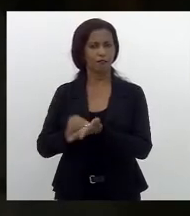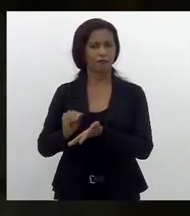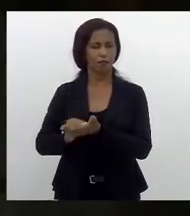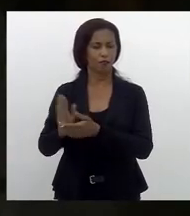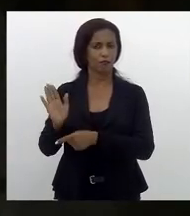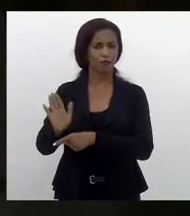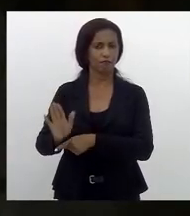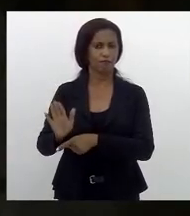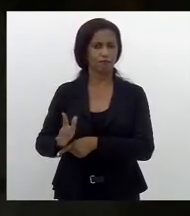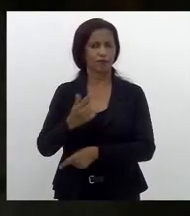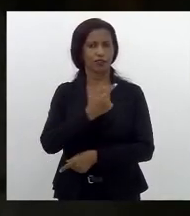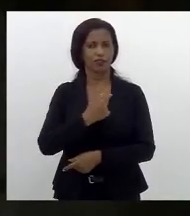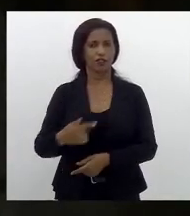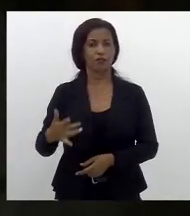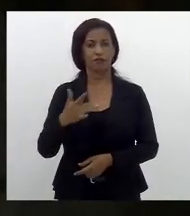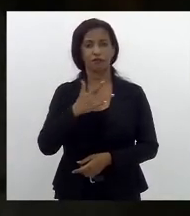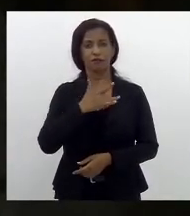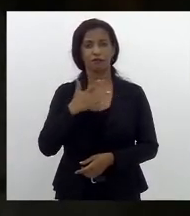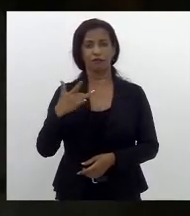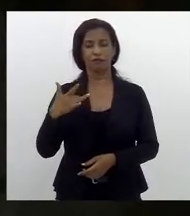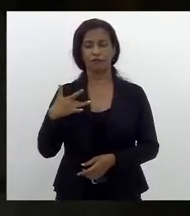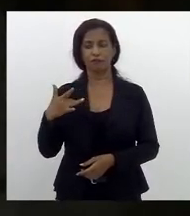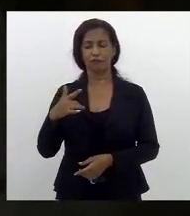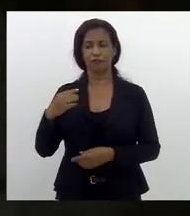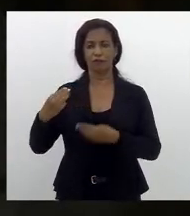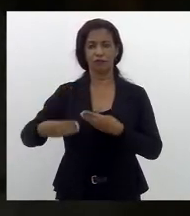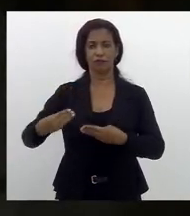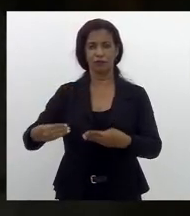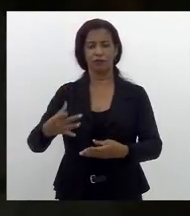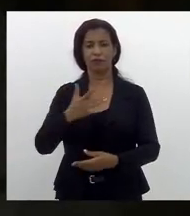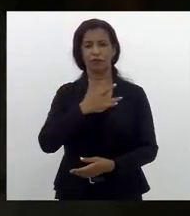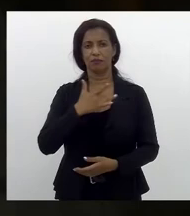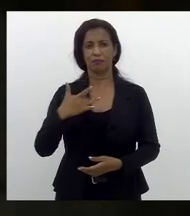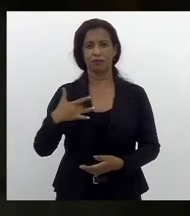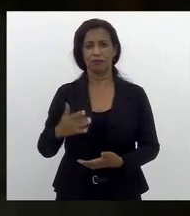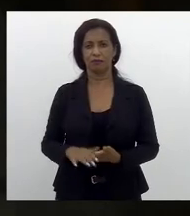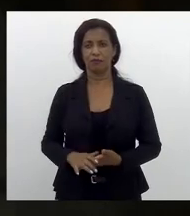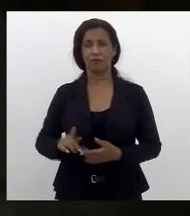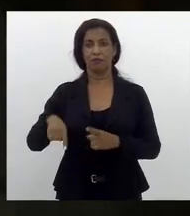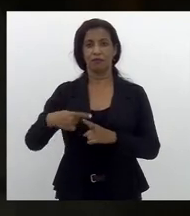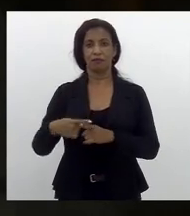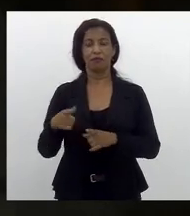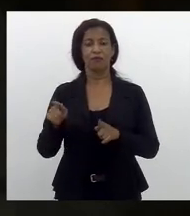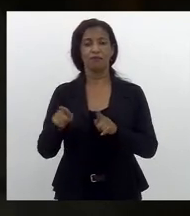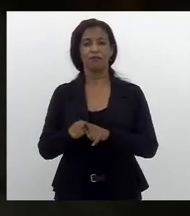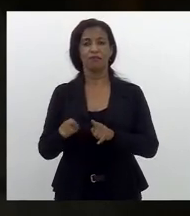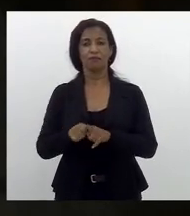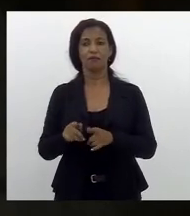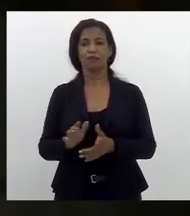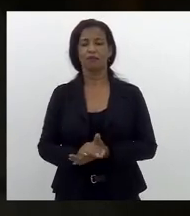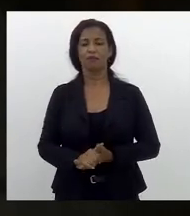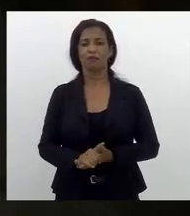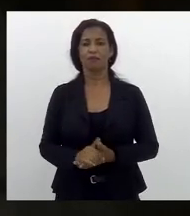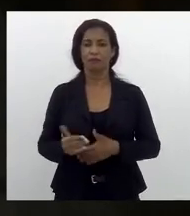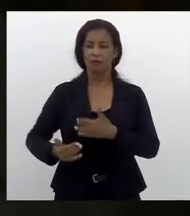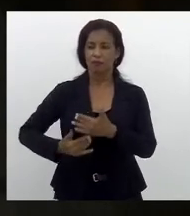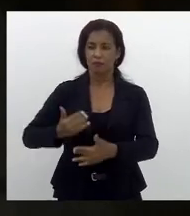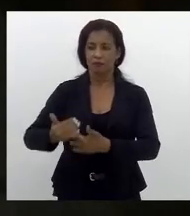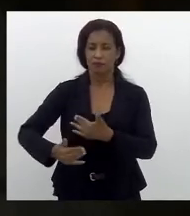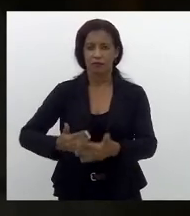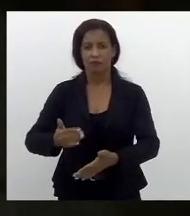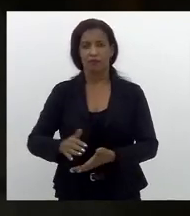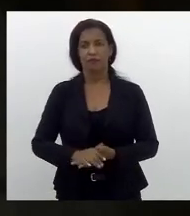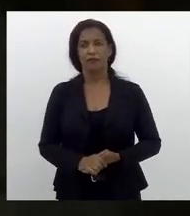na gestão pública da saúde, no Ministério da Saúde. Mais do que isso, decorre